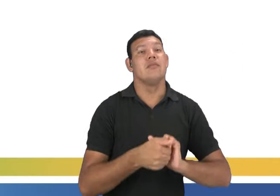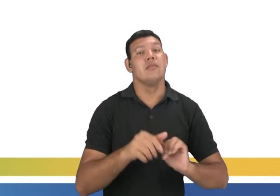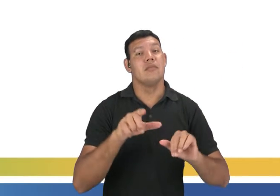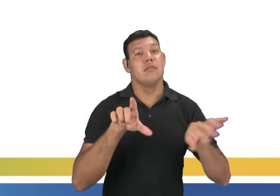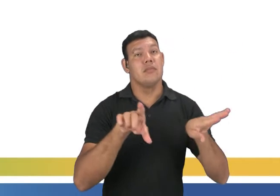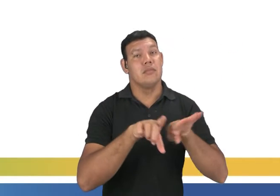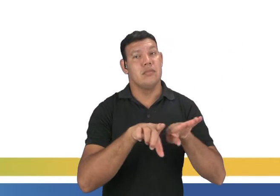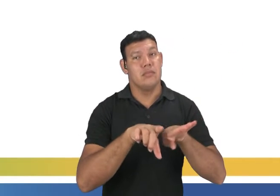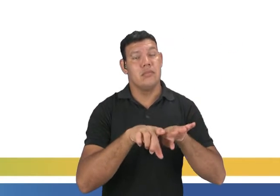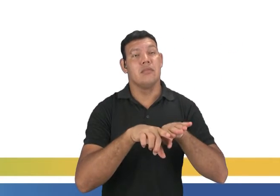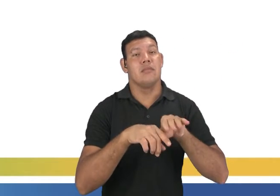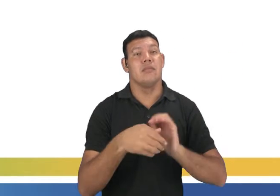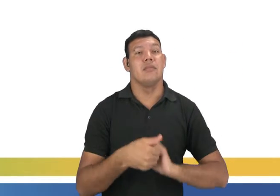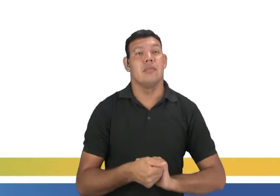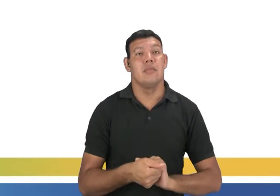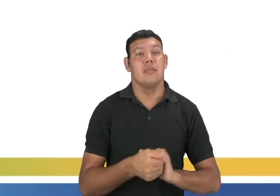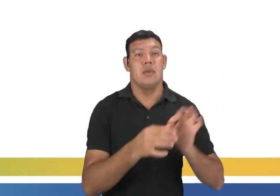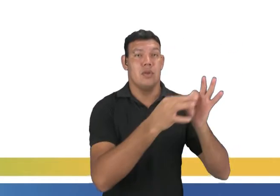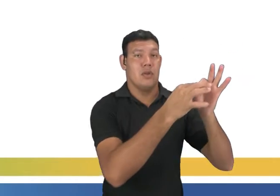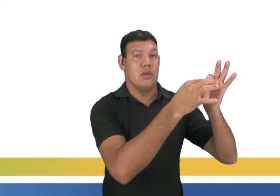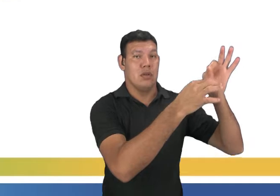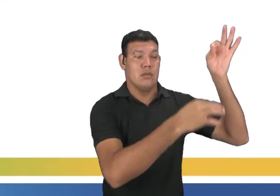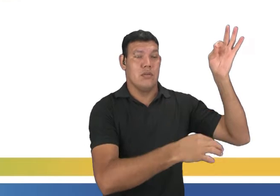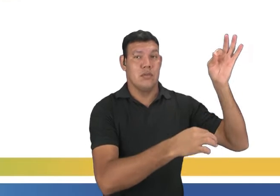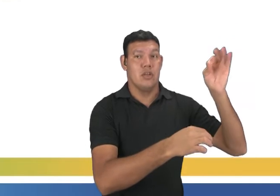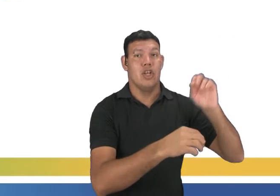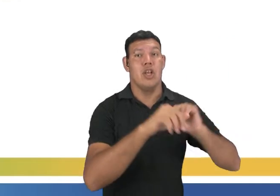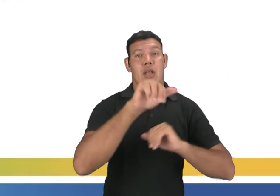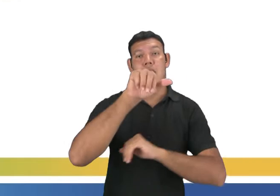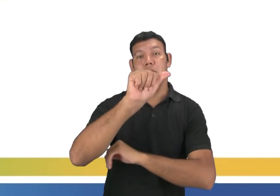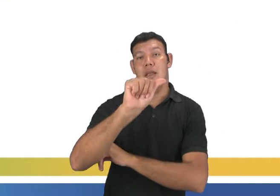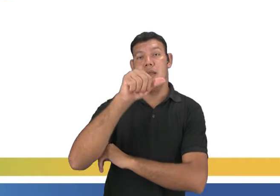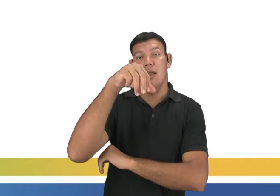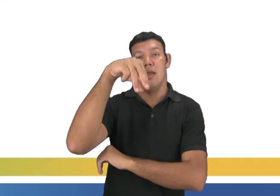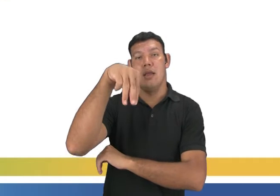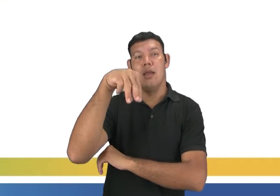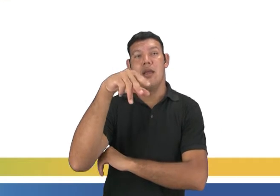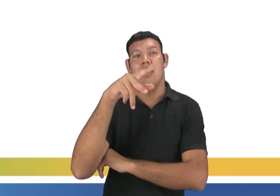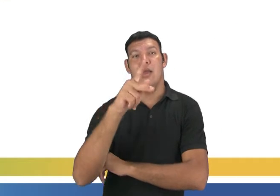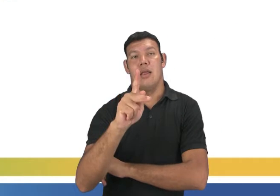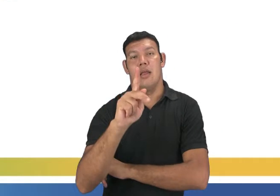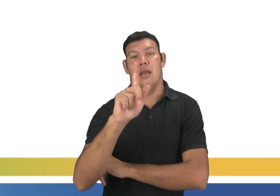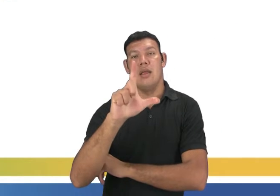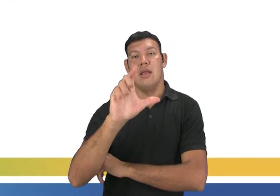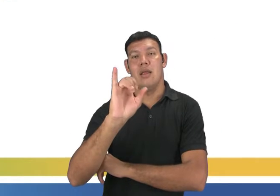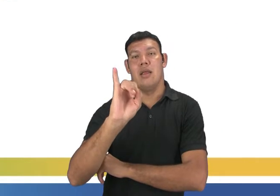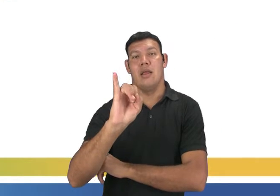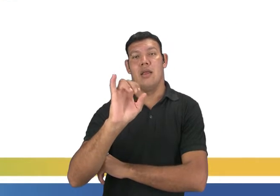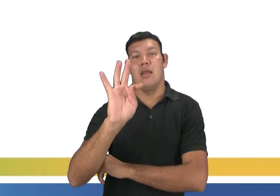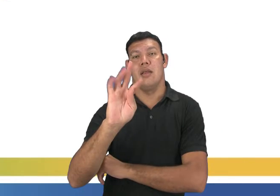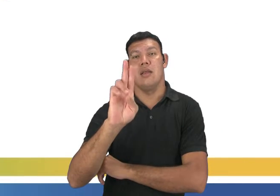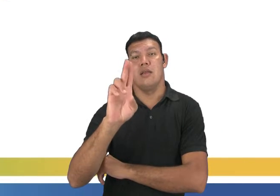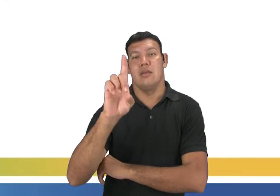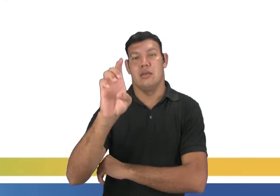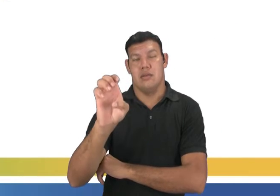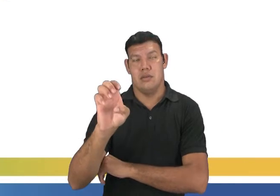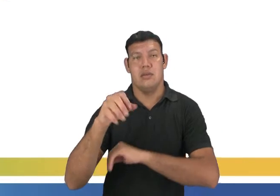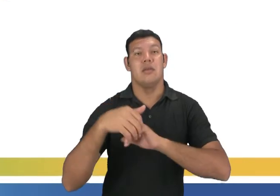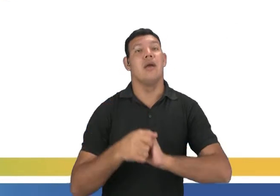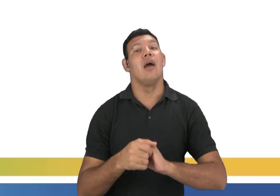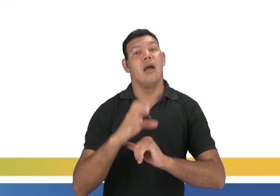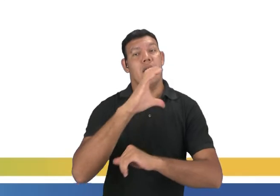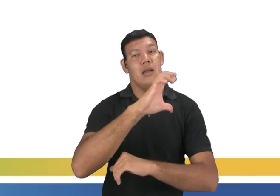e a altura vai ser chamada de amplitude. Então nós classificamos aí essas duas grandezas como